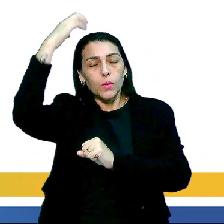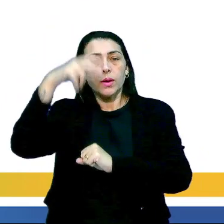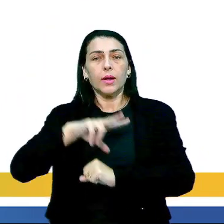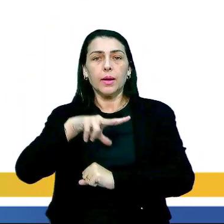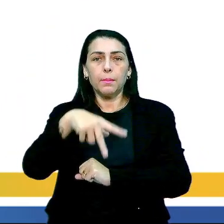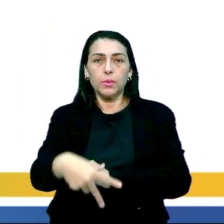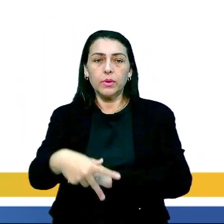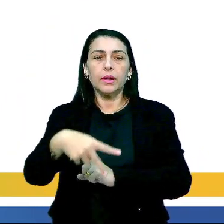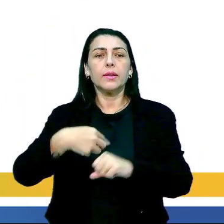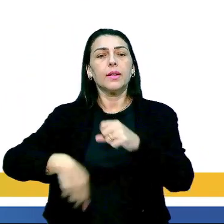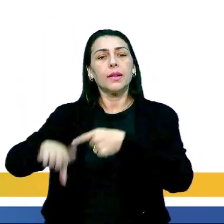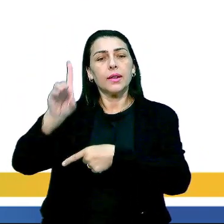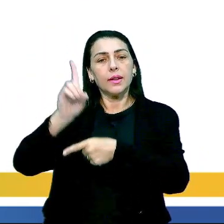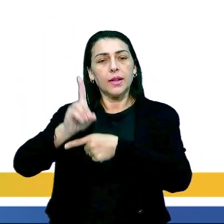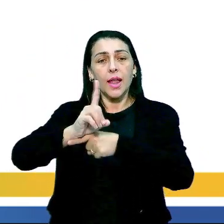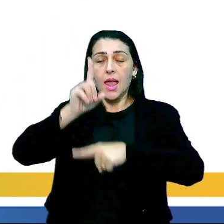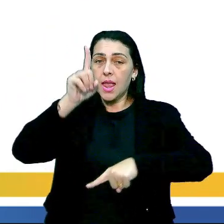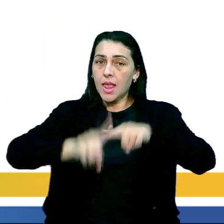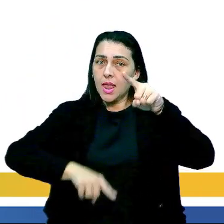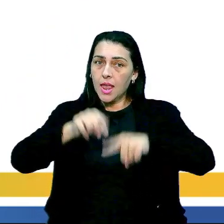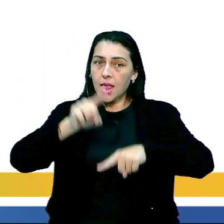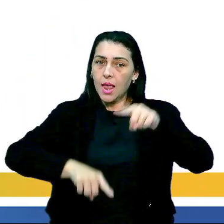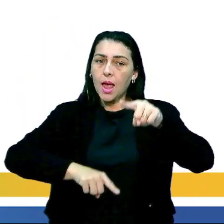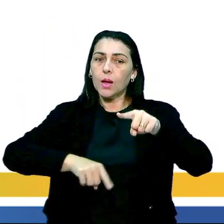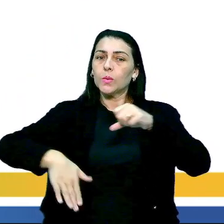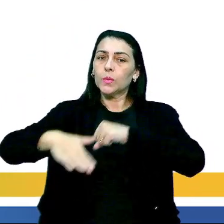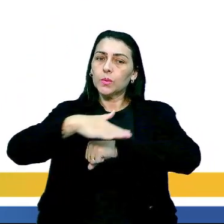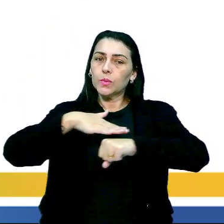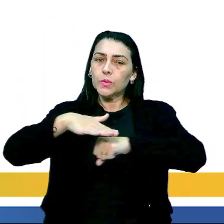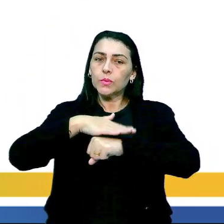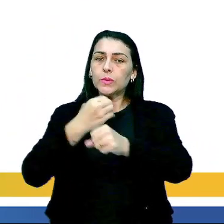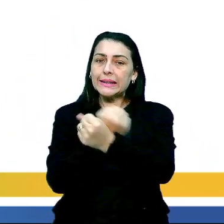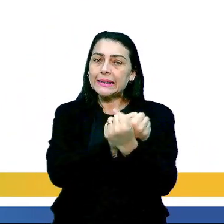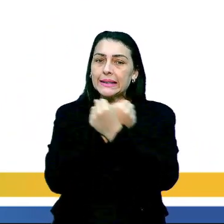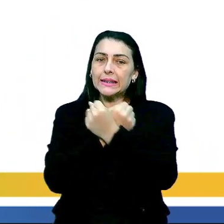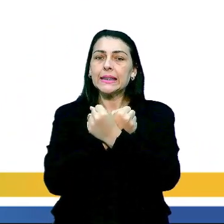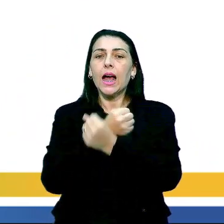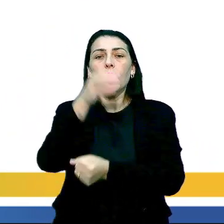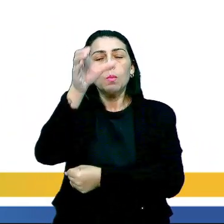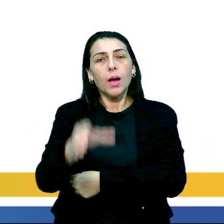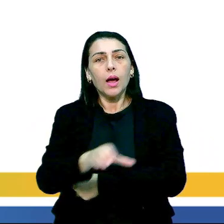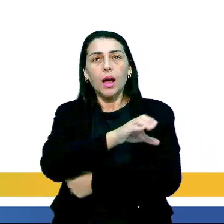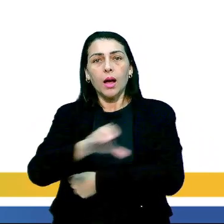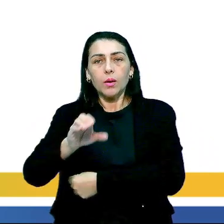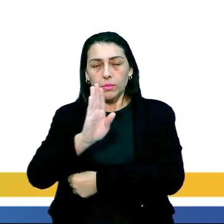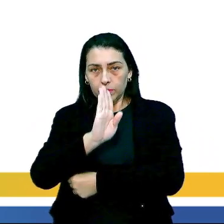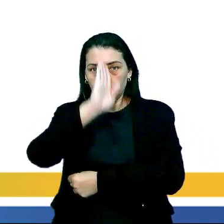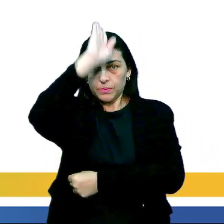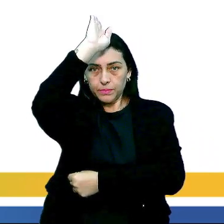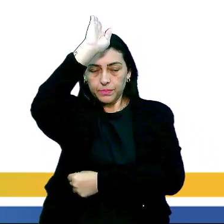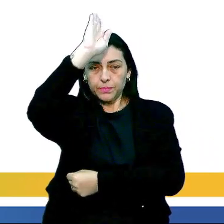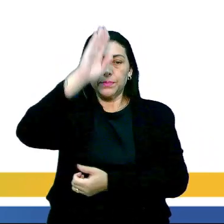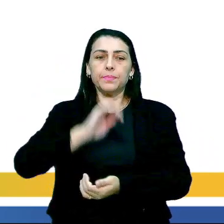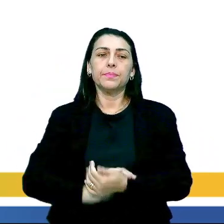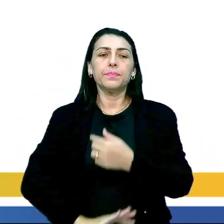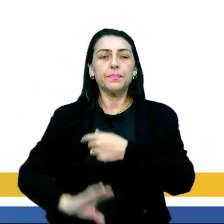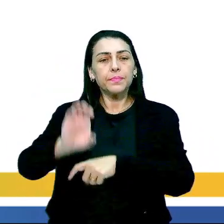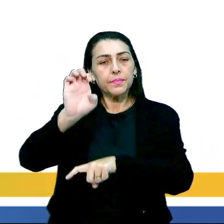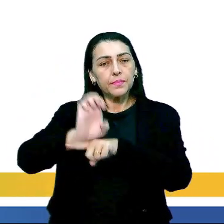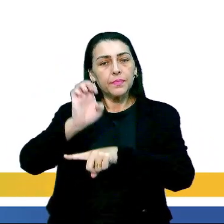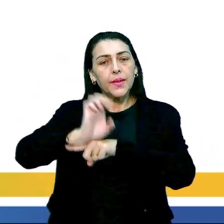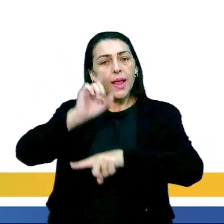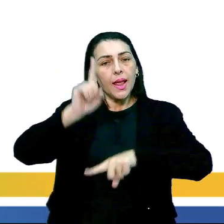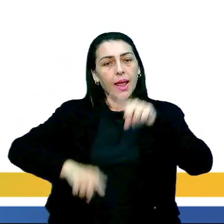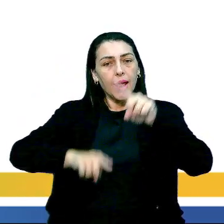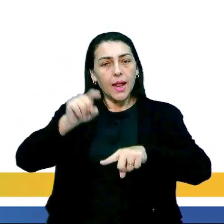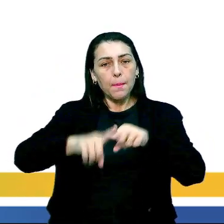da monarquia portuguesa. Letra D. Elemento de conversão dos escravos ao catolicismo romano.